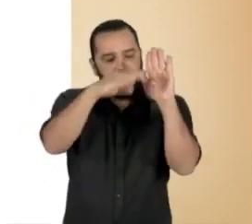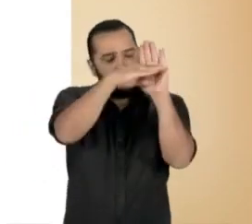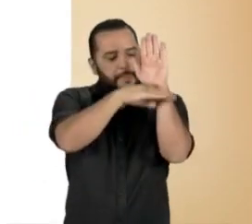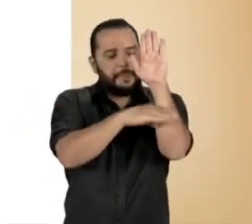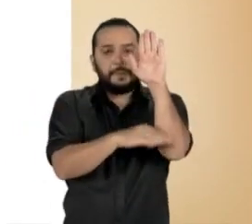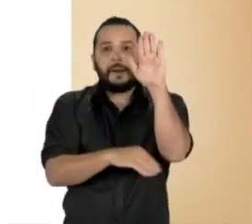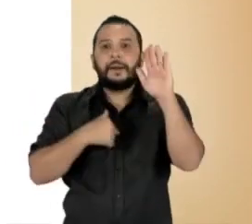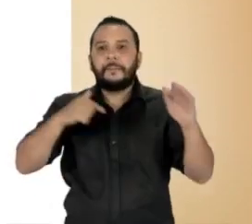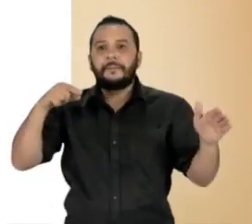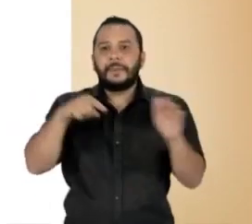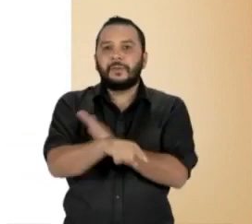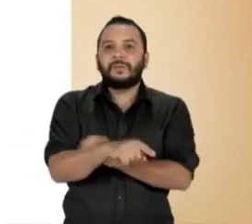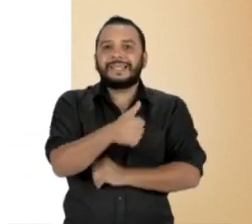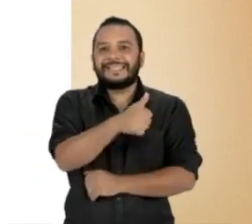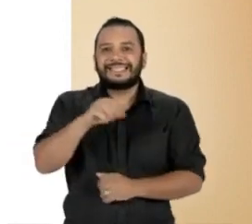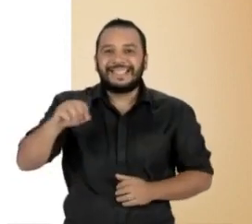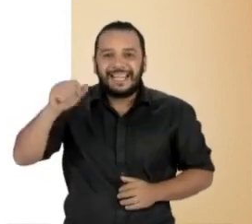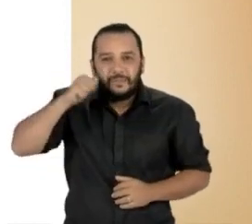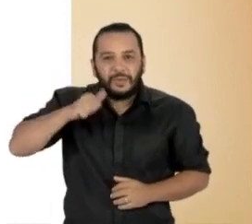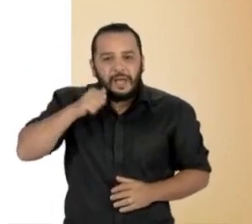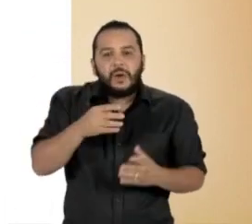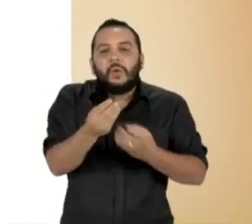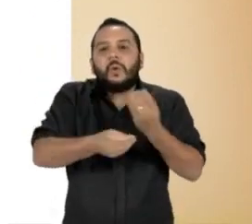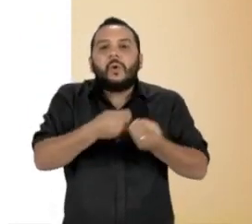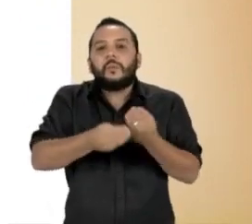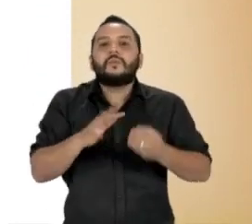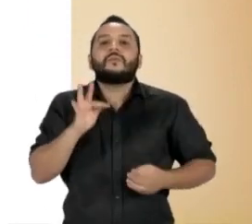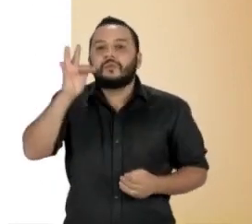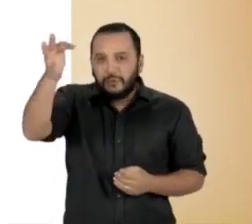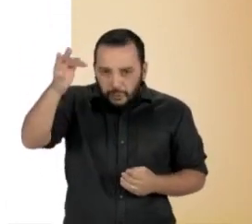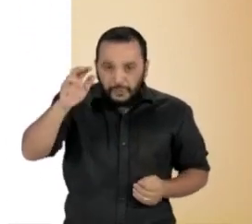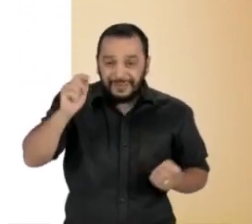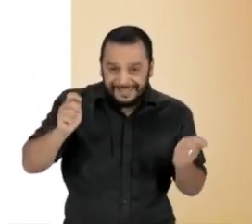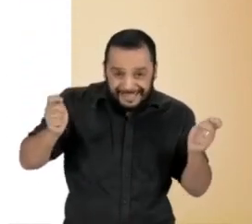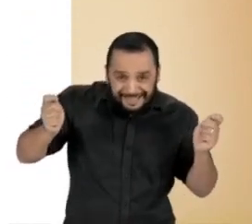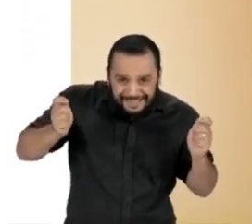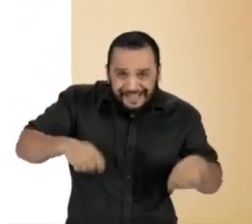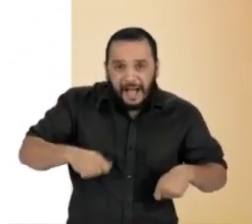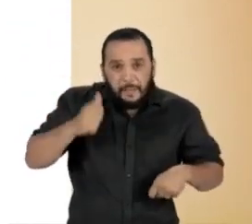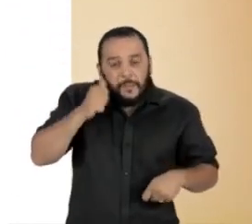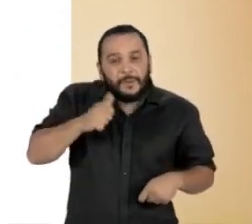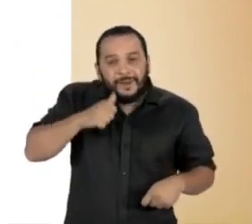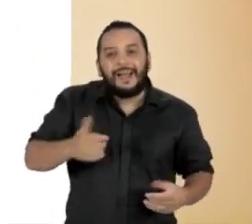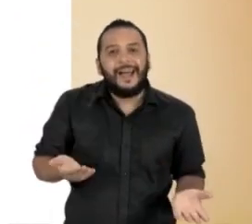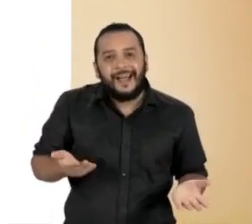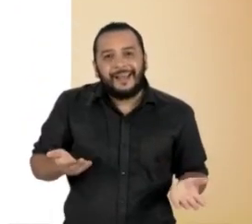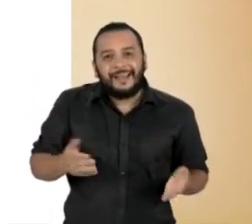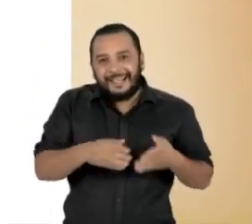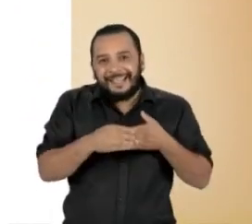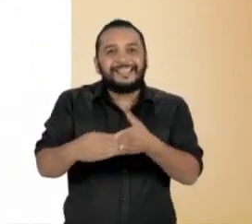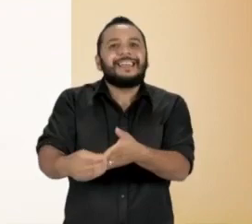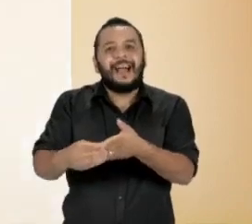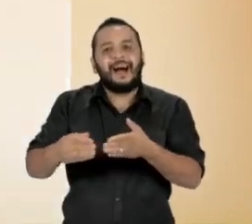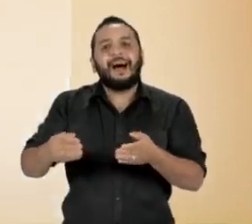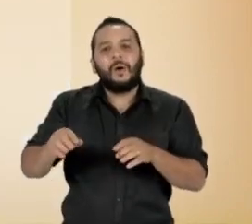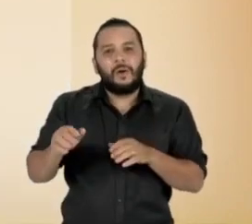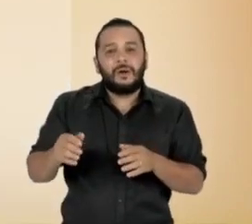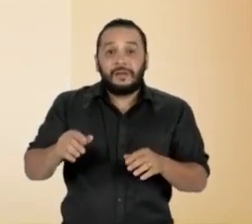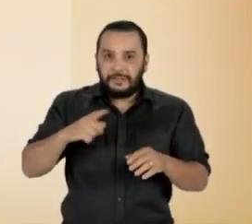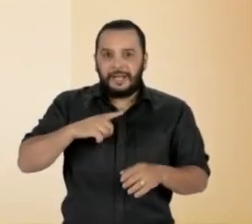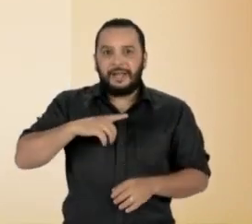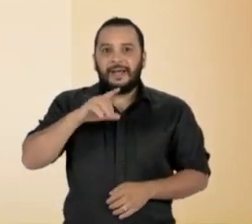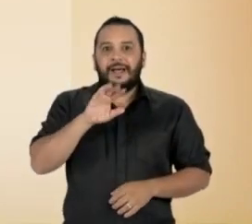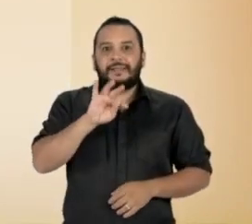pergunta para as 100 escolhidas: como seria o futuro se fosse conduzido por mulheres? A deputada federal, Tabata